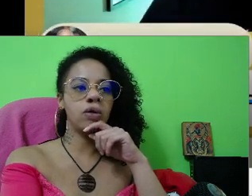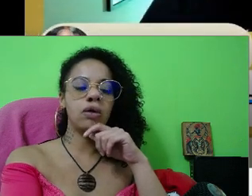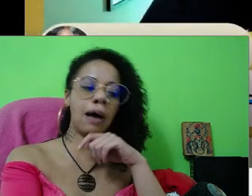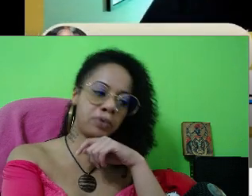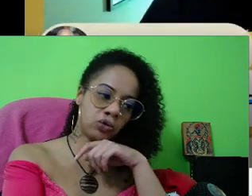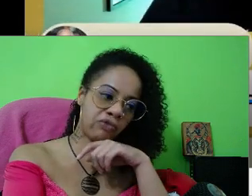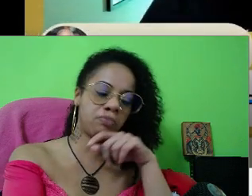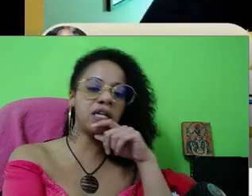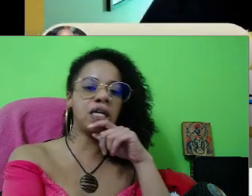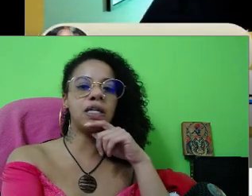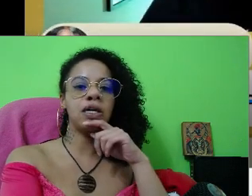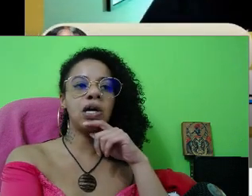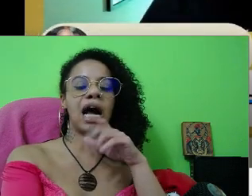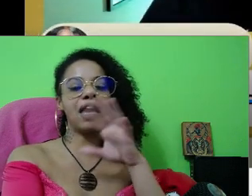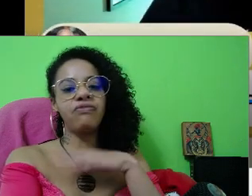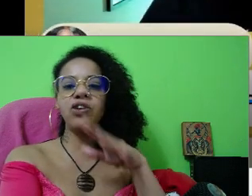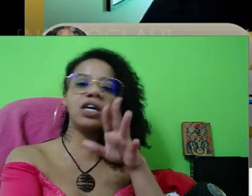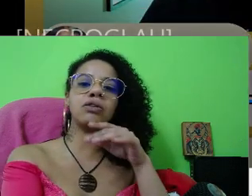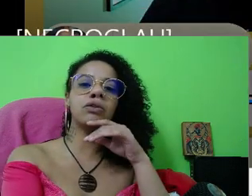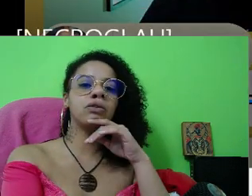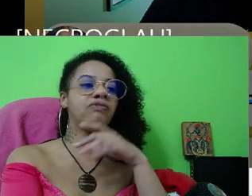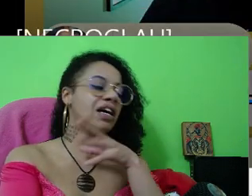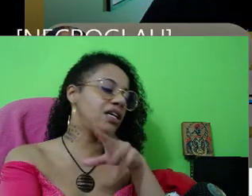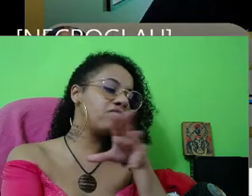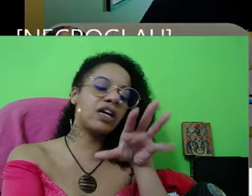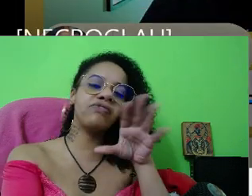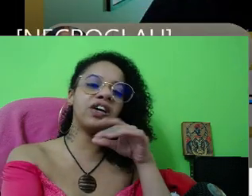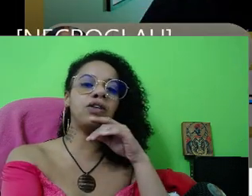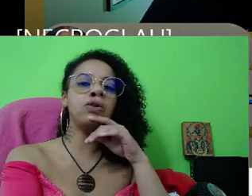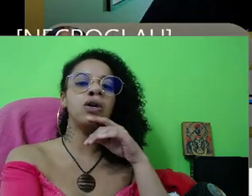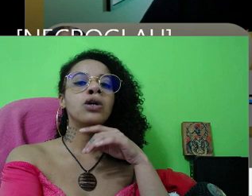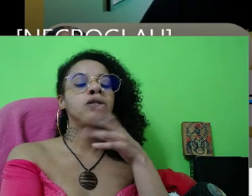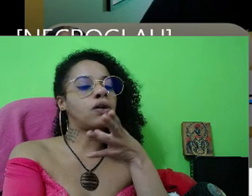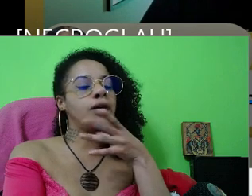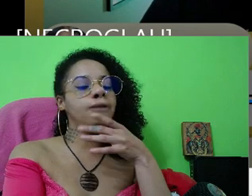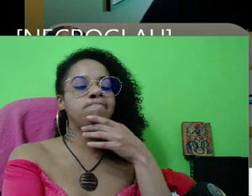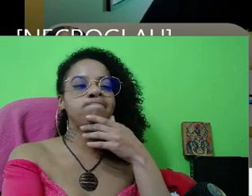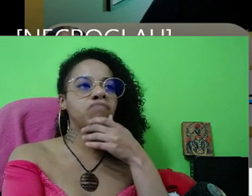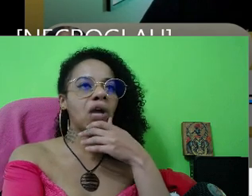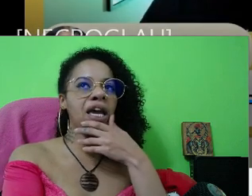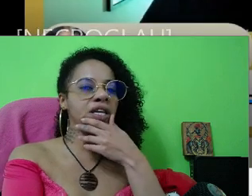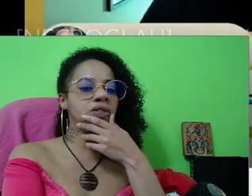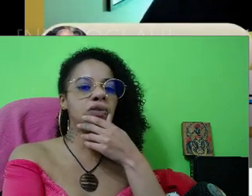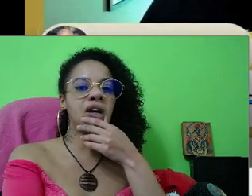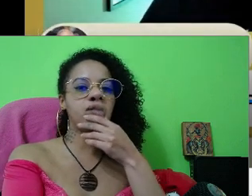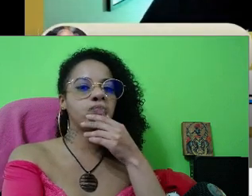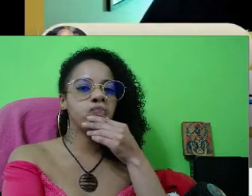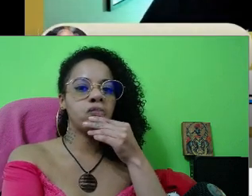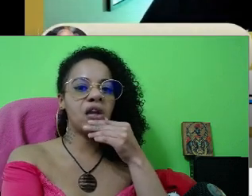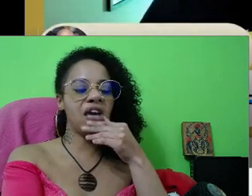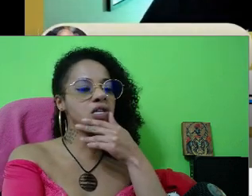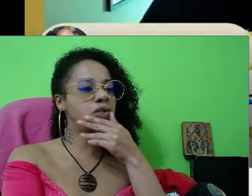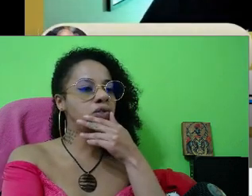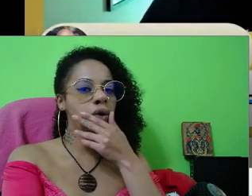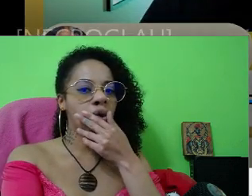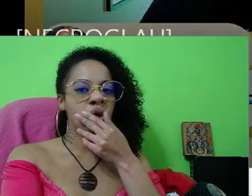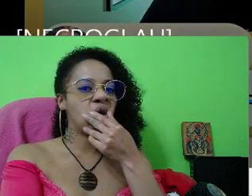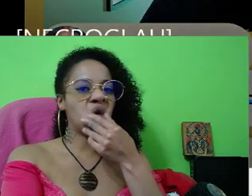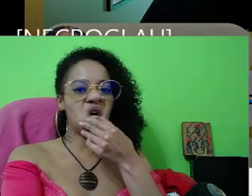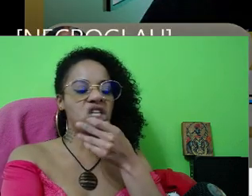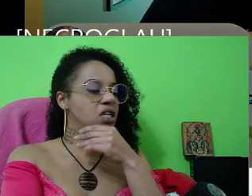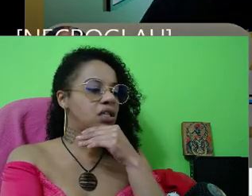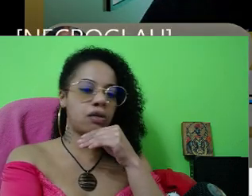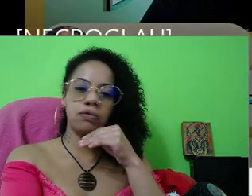discordou a pessoa foi banida aí foi indo vai indo vai indo só que é isso né é isso